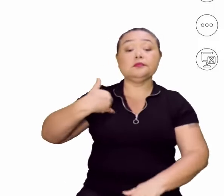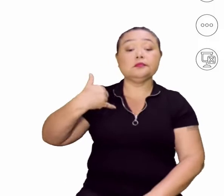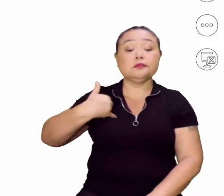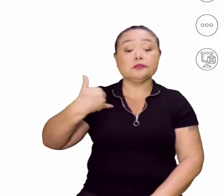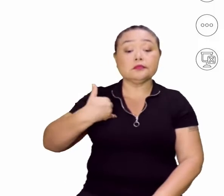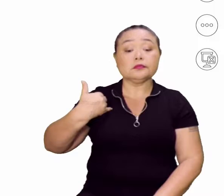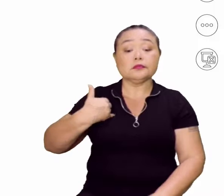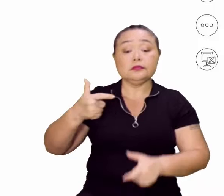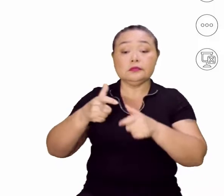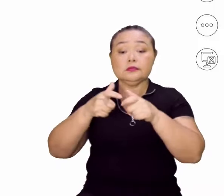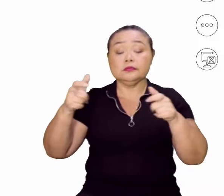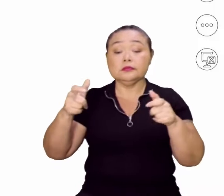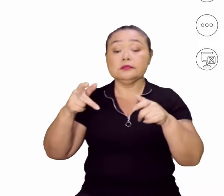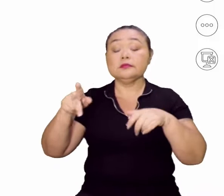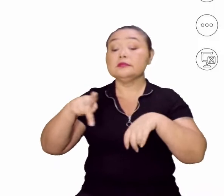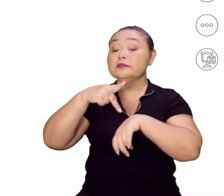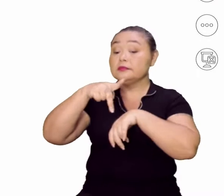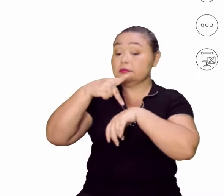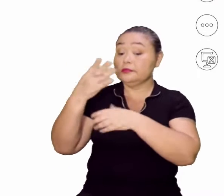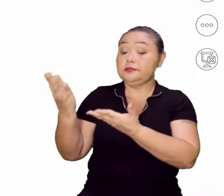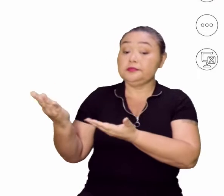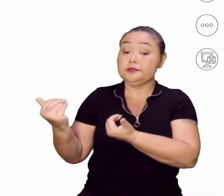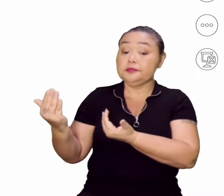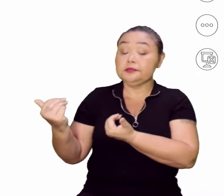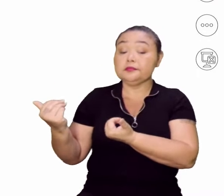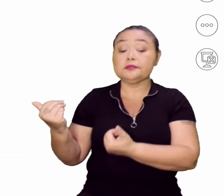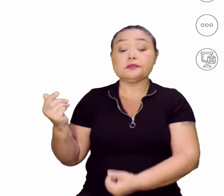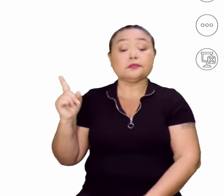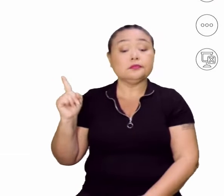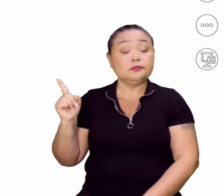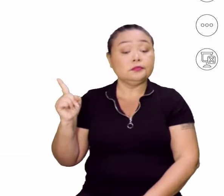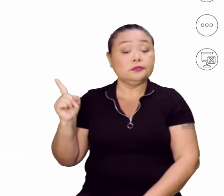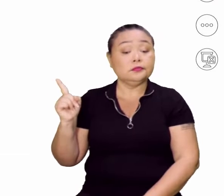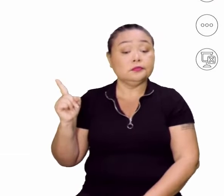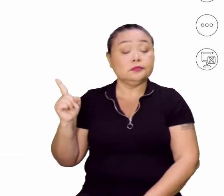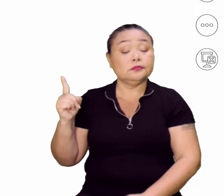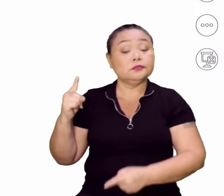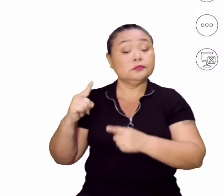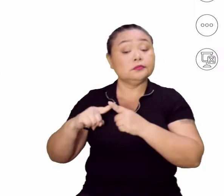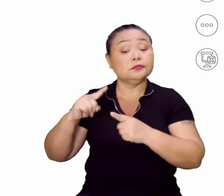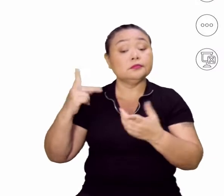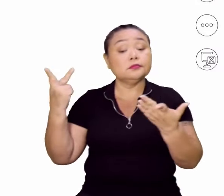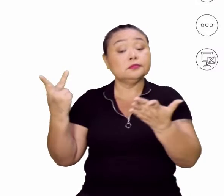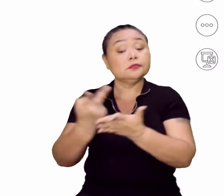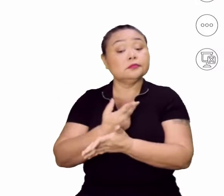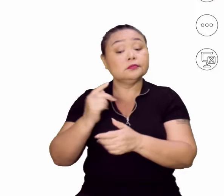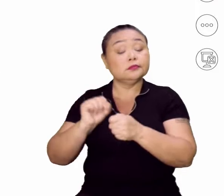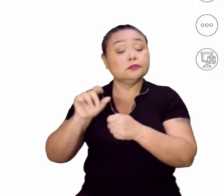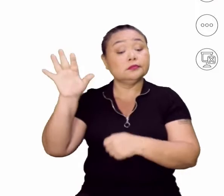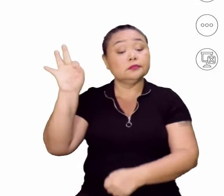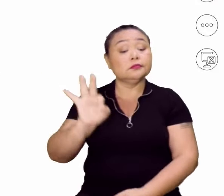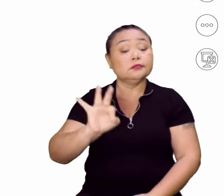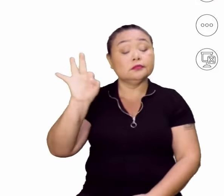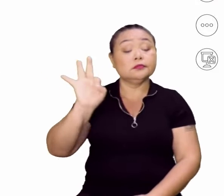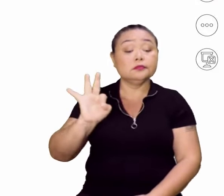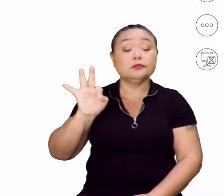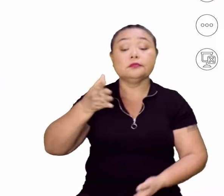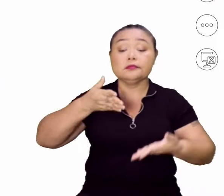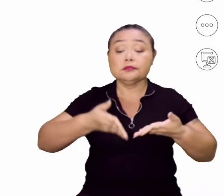é uma pirâmide de país jovem, tá? E isso ocorre porque há muitas taxas de